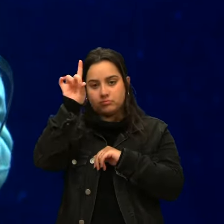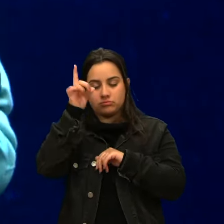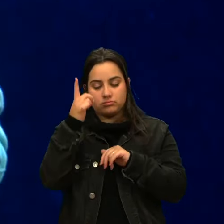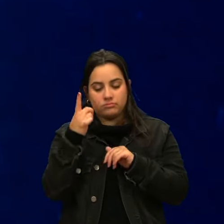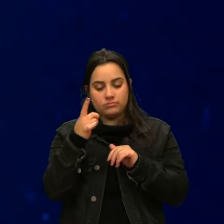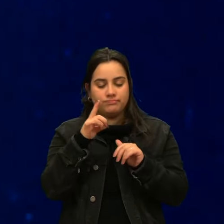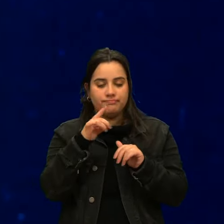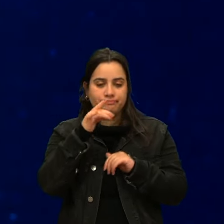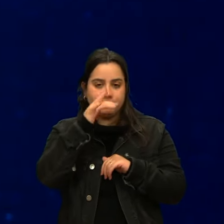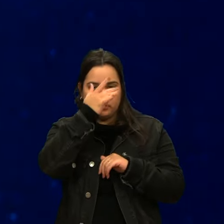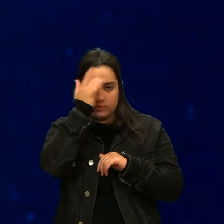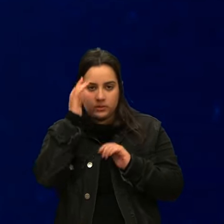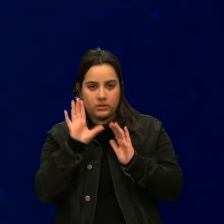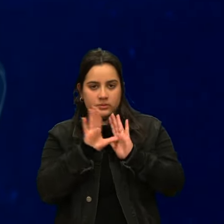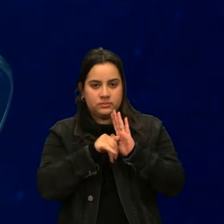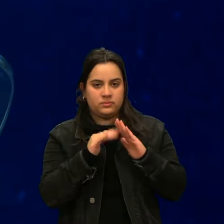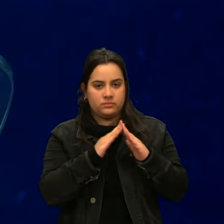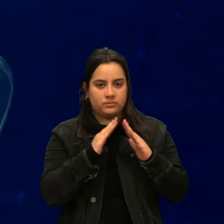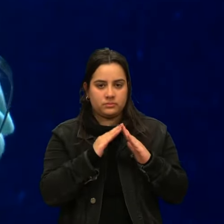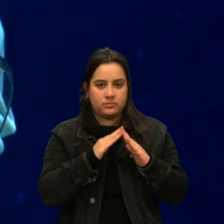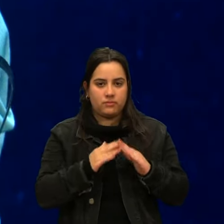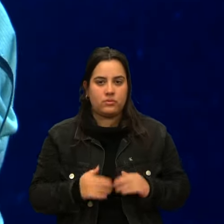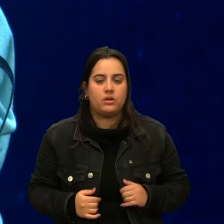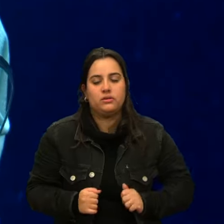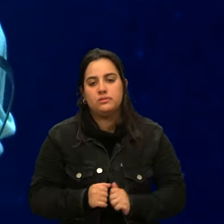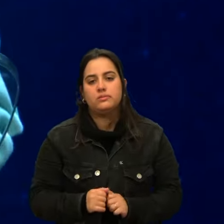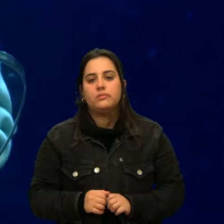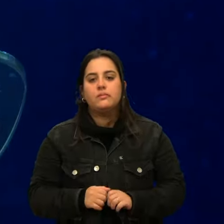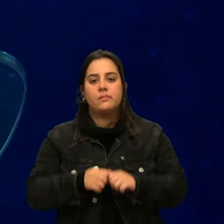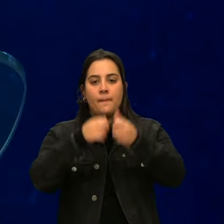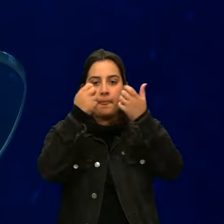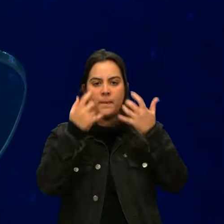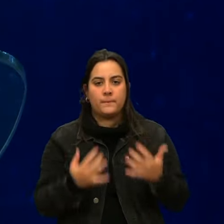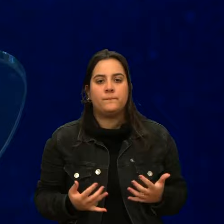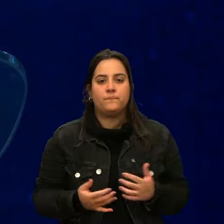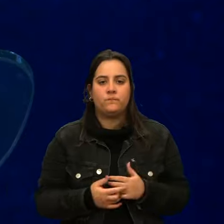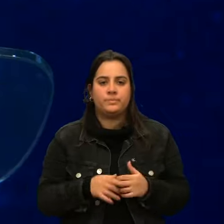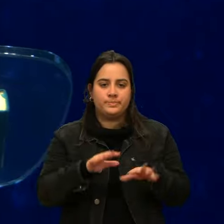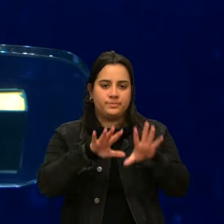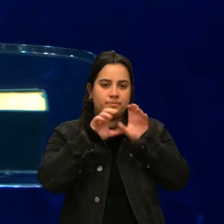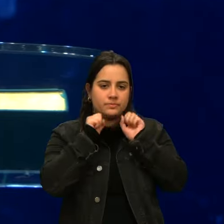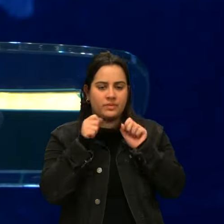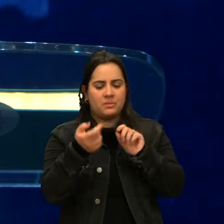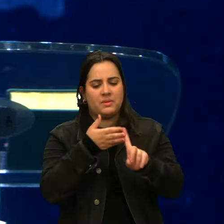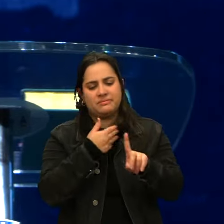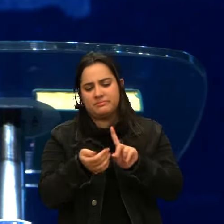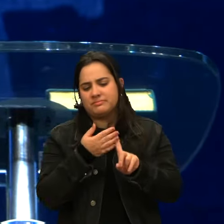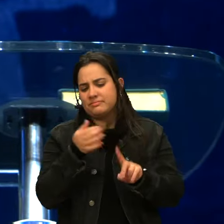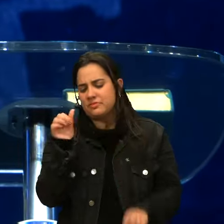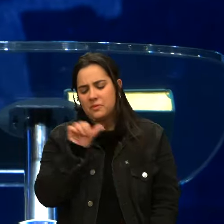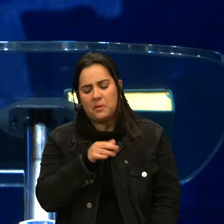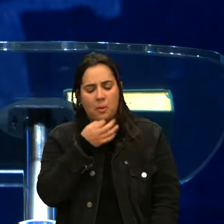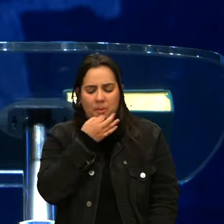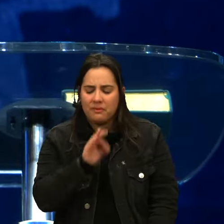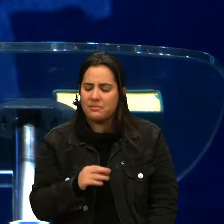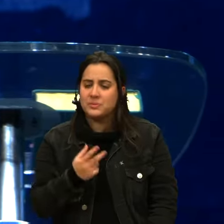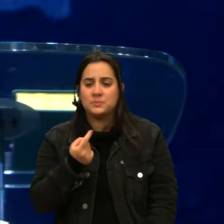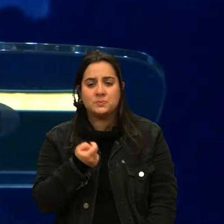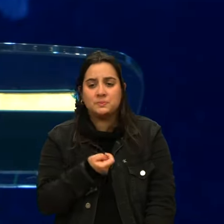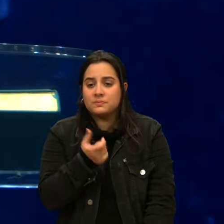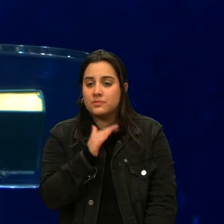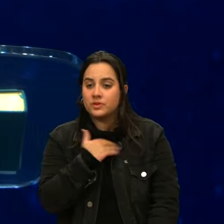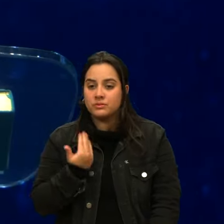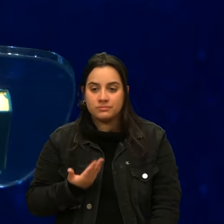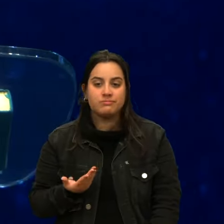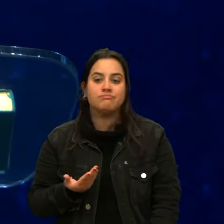dela. Não vou contar tudo o que aconteceu, porque foi muita coisa. Ela descreve as desgraças que aconteceu com ela. Mas, enfim, bateram nela, foi horrível, ela quase morreu, ela quase